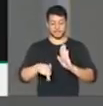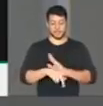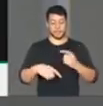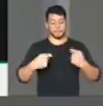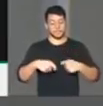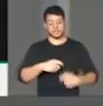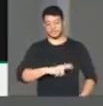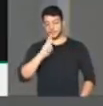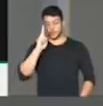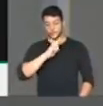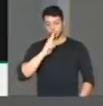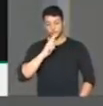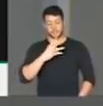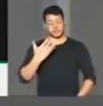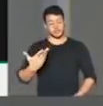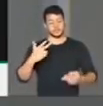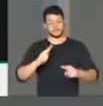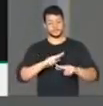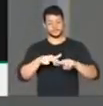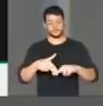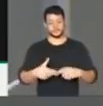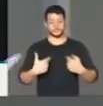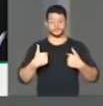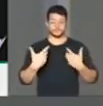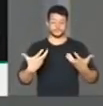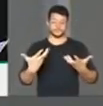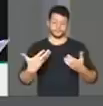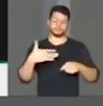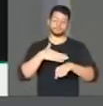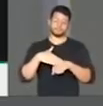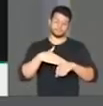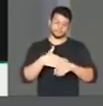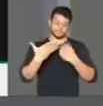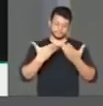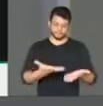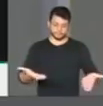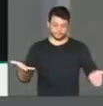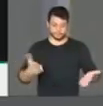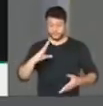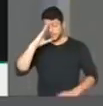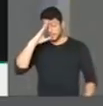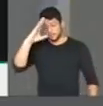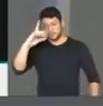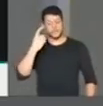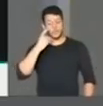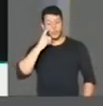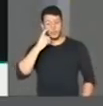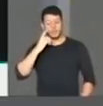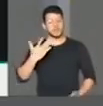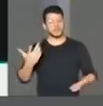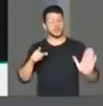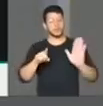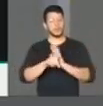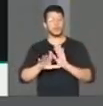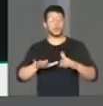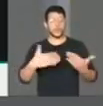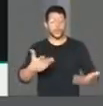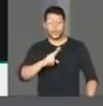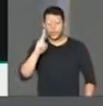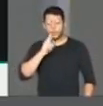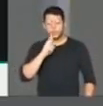isso que eu vim conversar com os senadores, especialmente com Davi Alcolumbre. Qual a urgência dessa medida provisória?